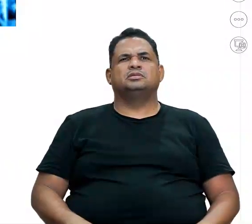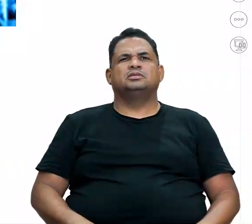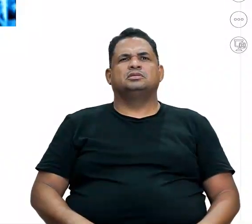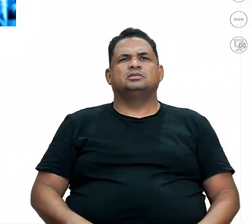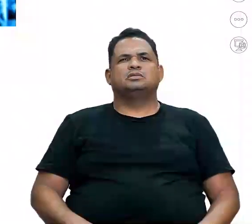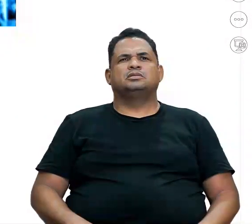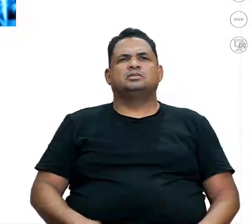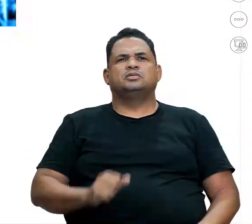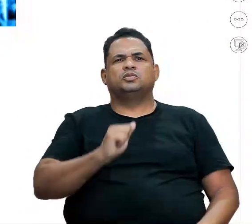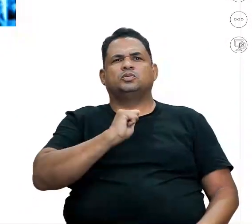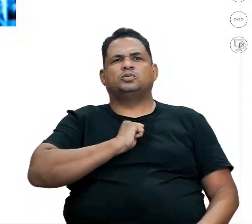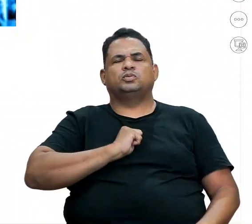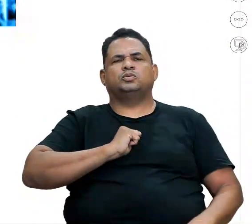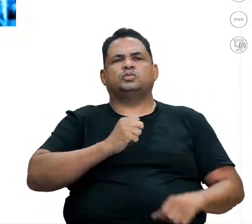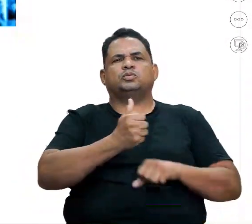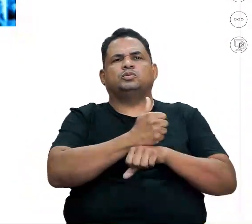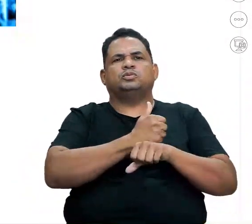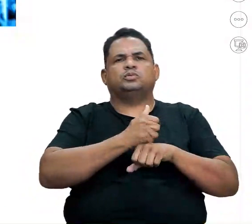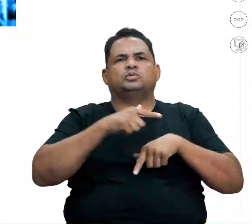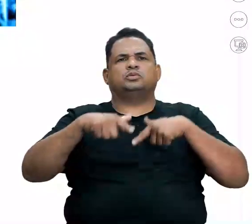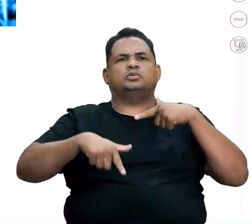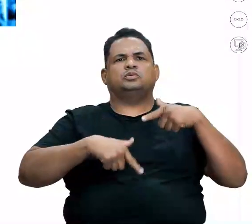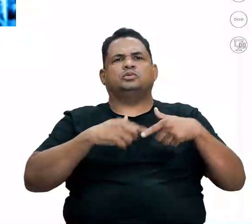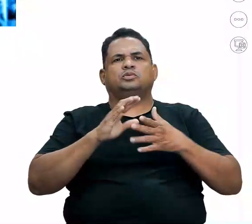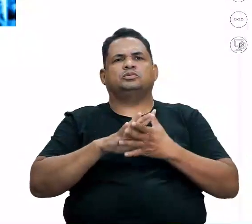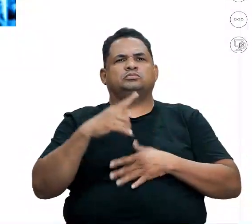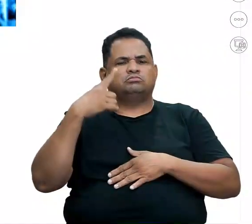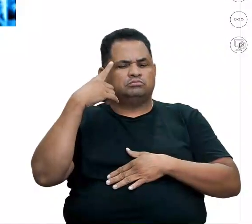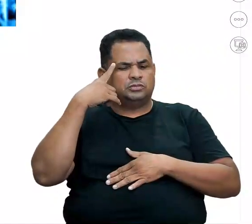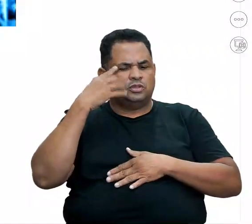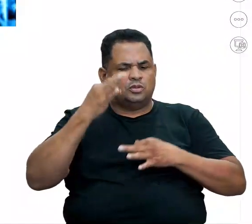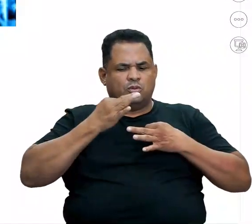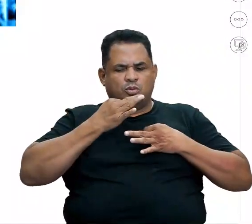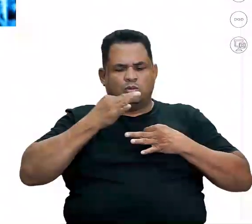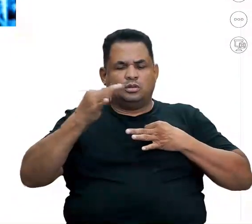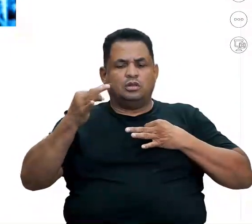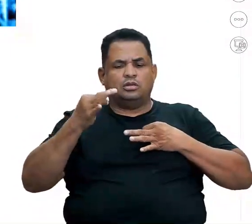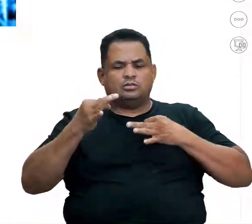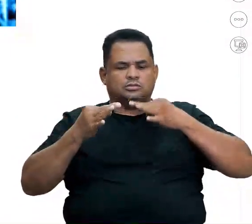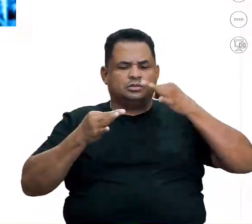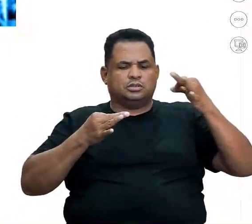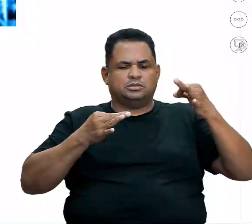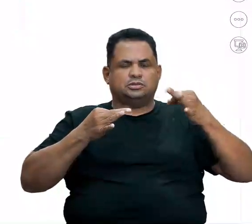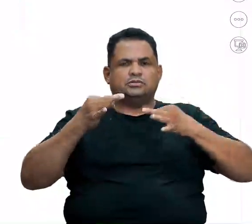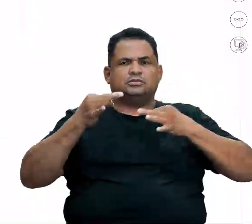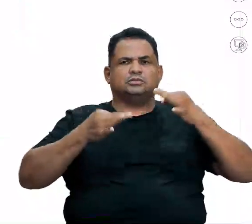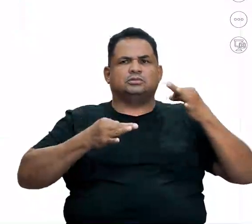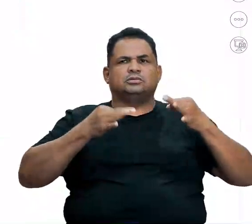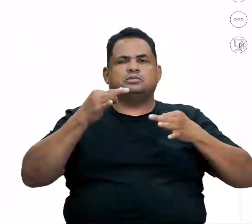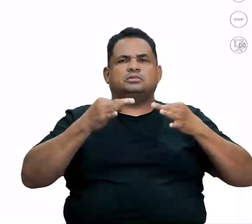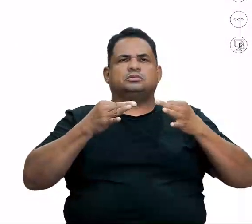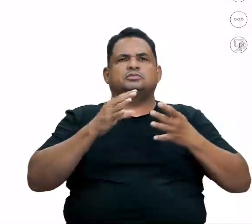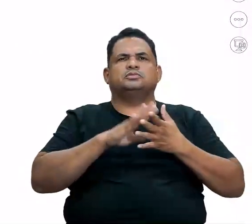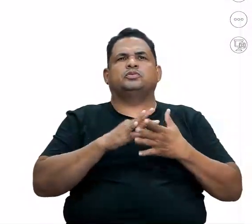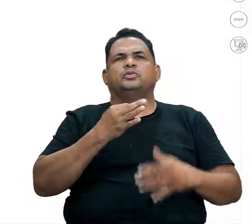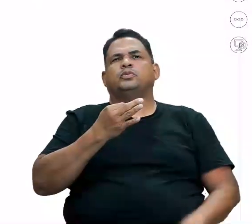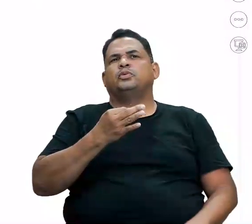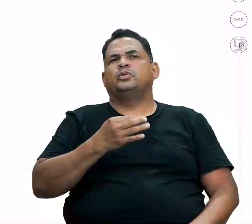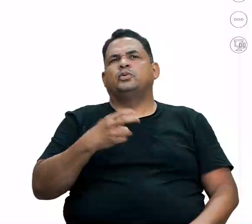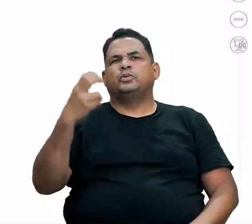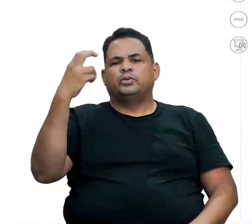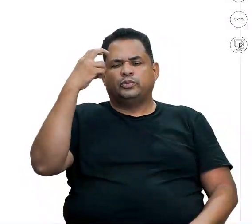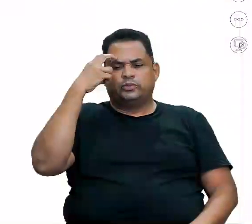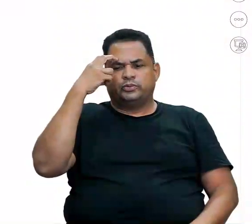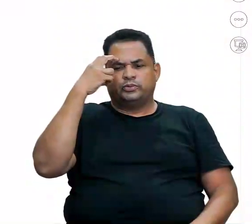eles trabalham com a noção de relativismo cultural. O que vem a ser o relativismo,